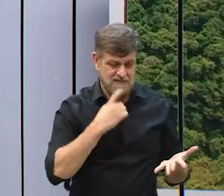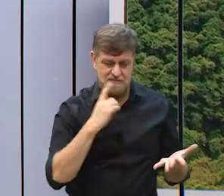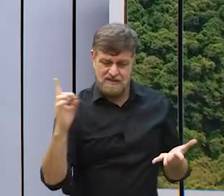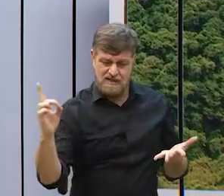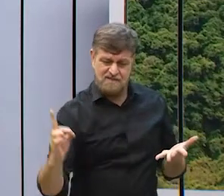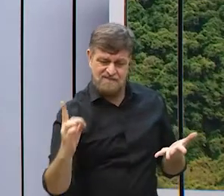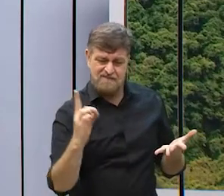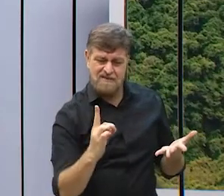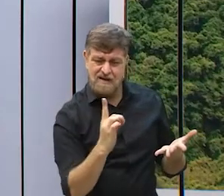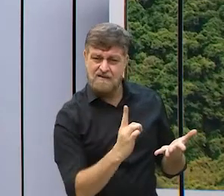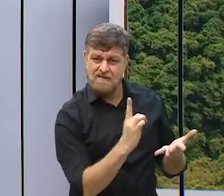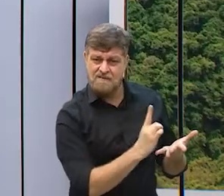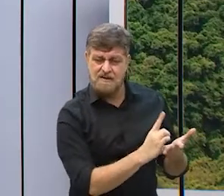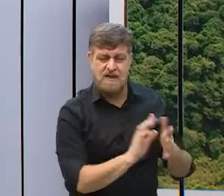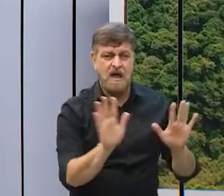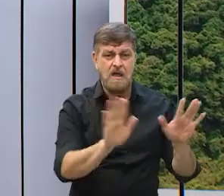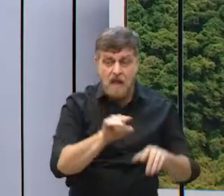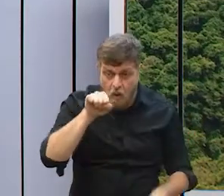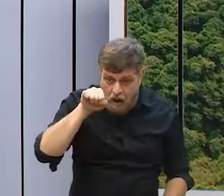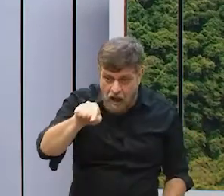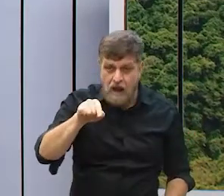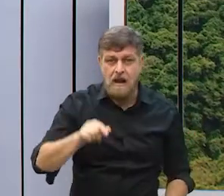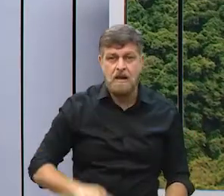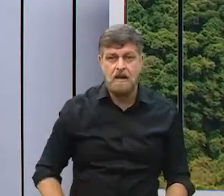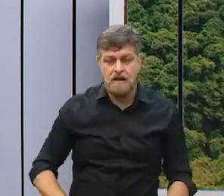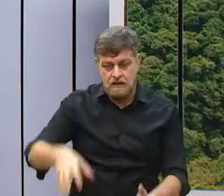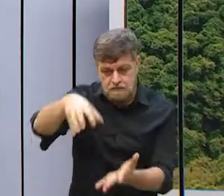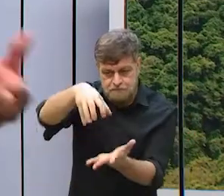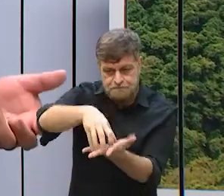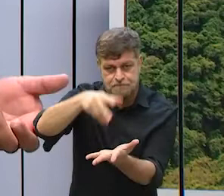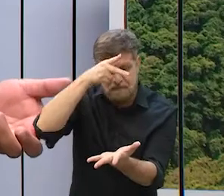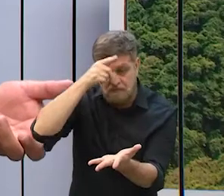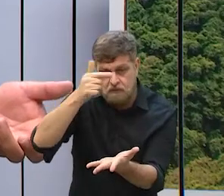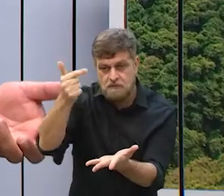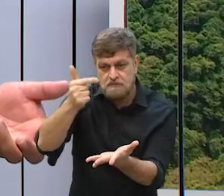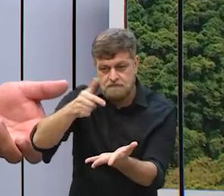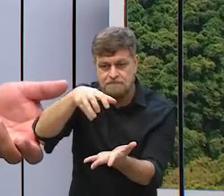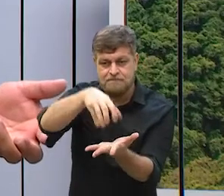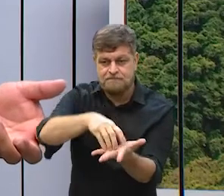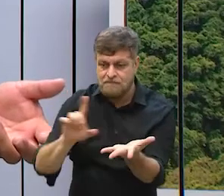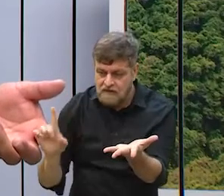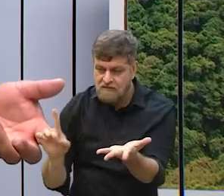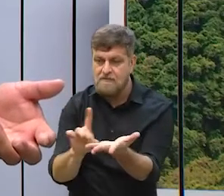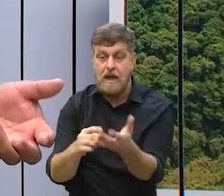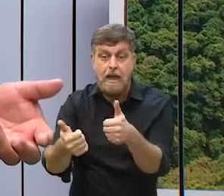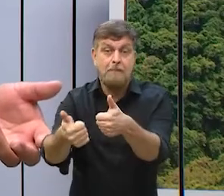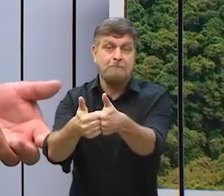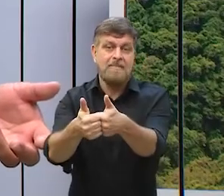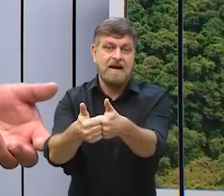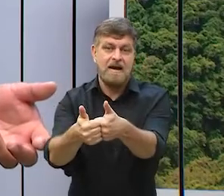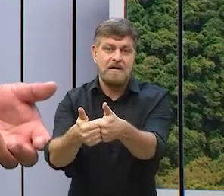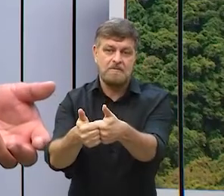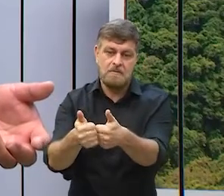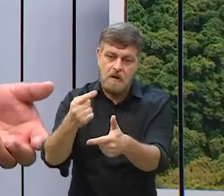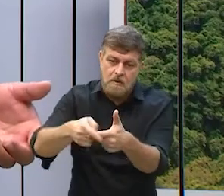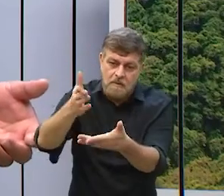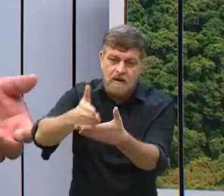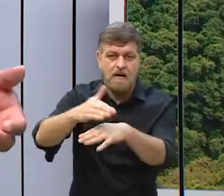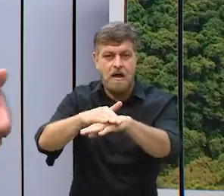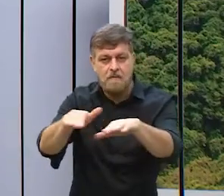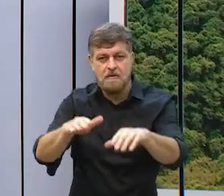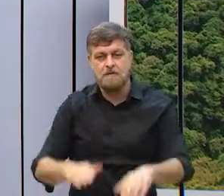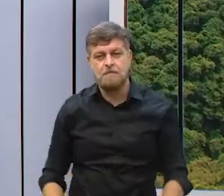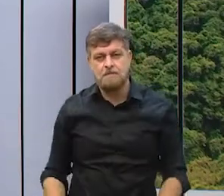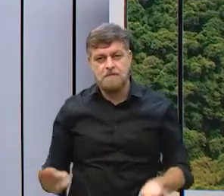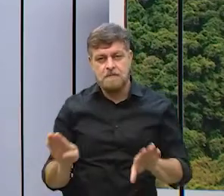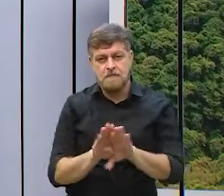Aberta Central para resolver. Posso resolver na subprefeitura. Esse é um dos aspectos que foi criado. E o outro, e o